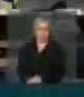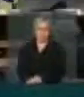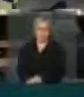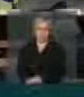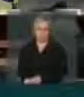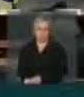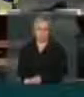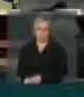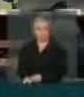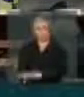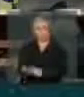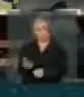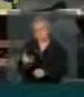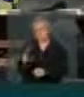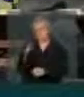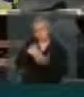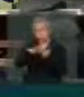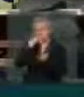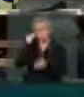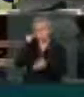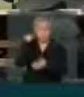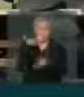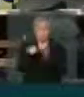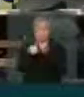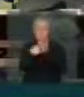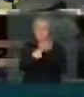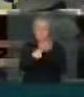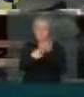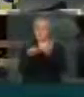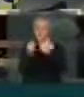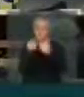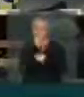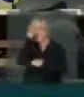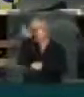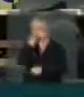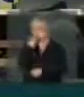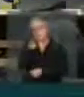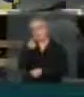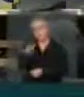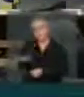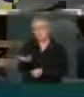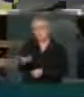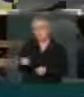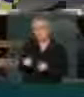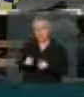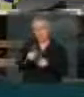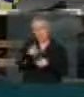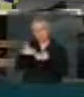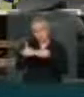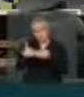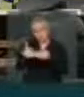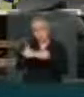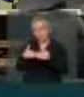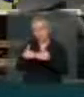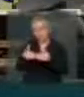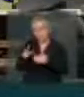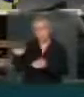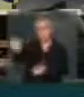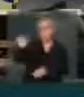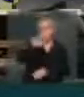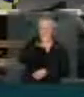já que tem uma lista muito grande, realmente... Bom senso não tem preço. Não tem preço. Tá, então, mas que cada um... Vossa Excelência de convite, se nós